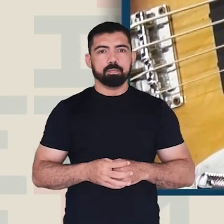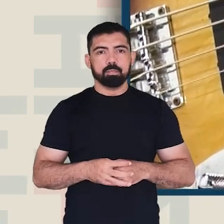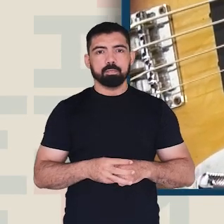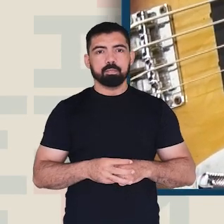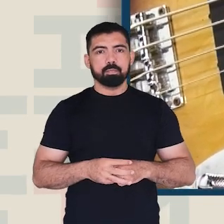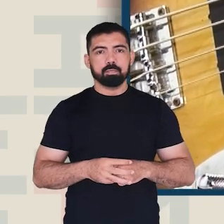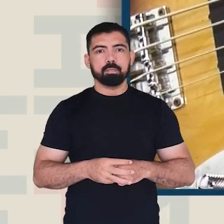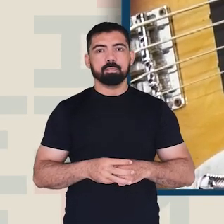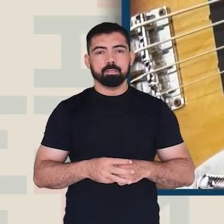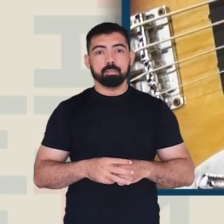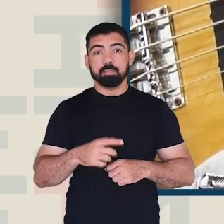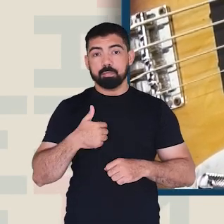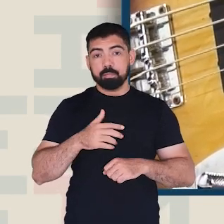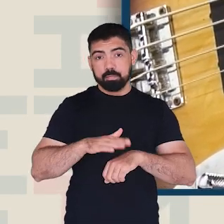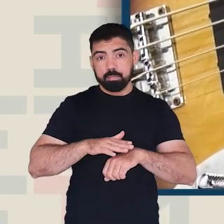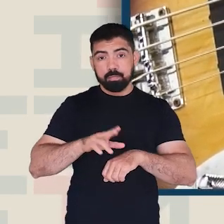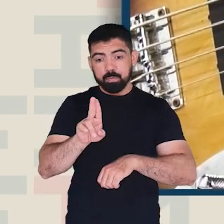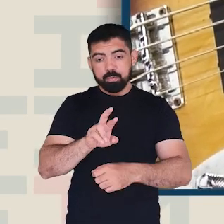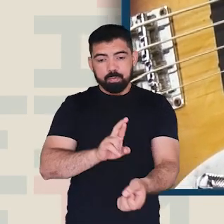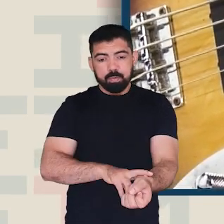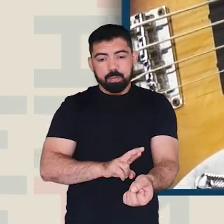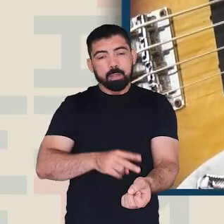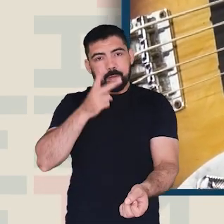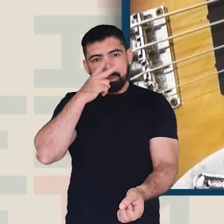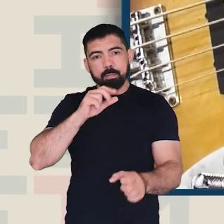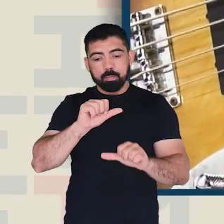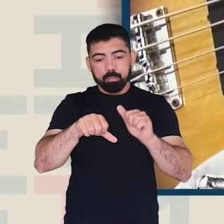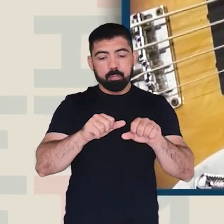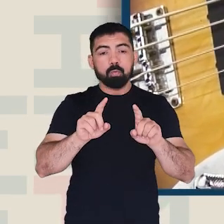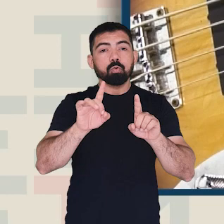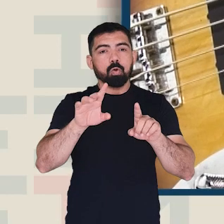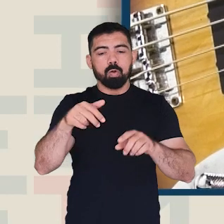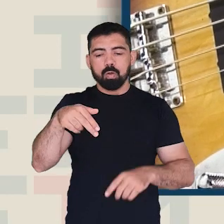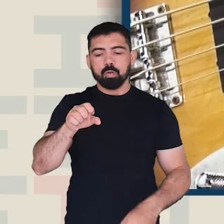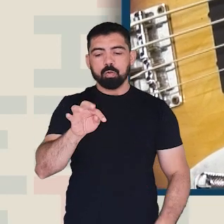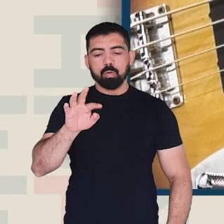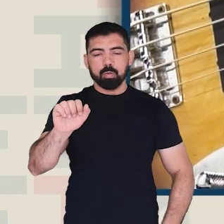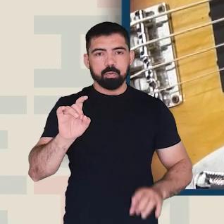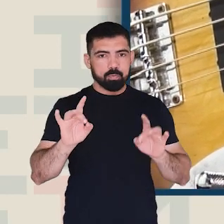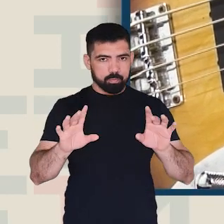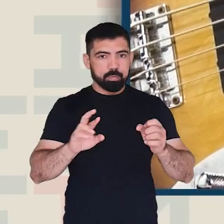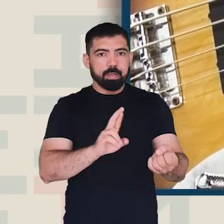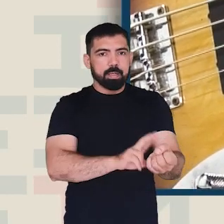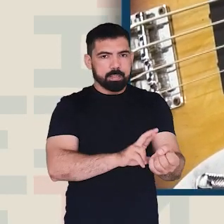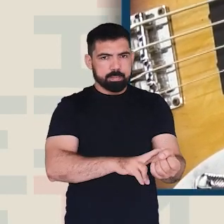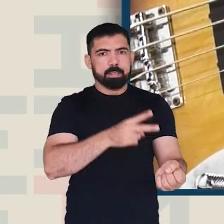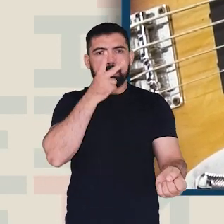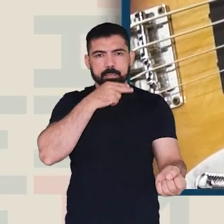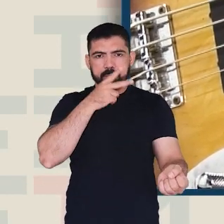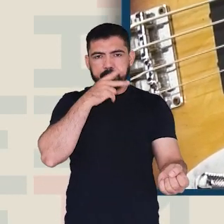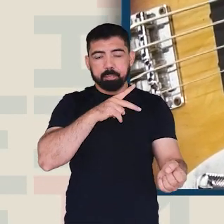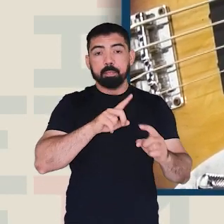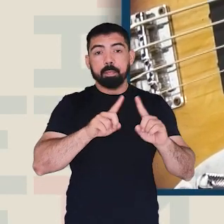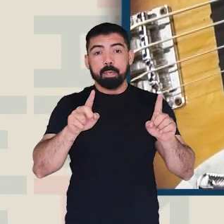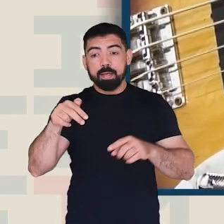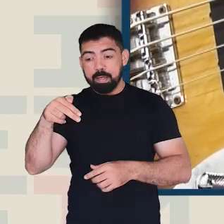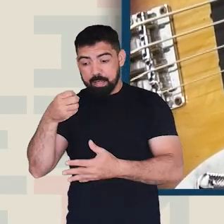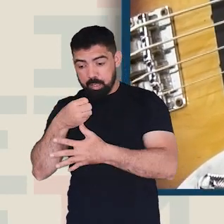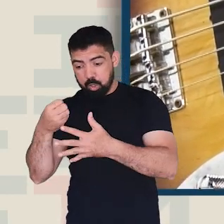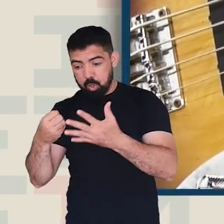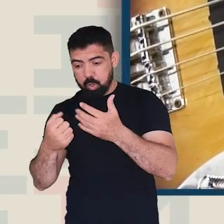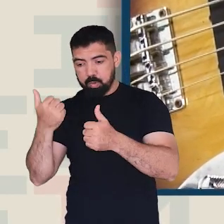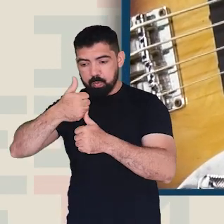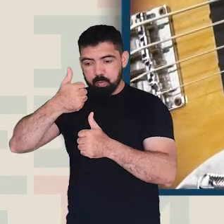E eu estou usando a mesma rítmica e mudando só a nota. Observa que a rítmica é a mesma.